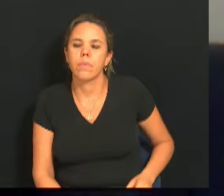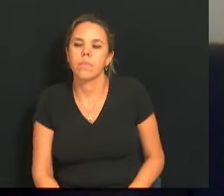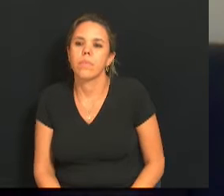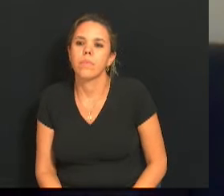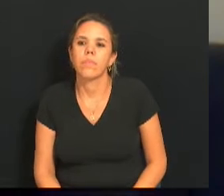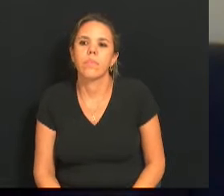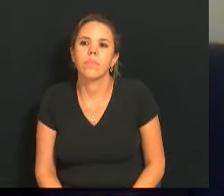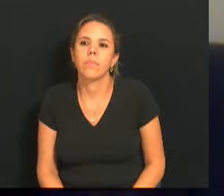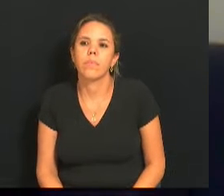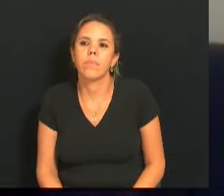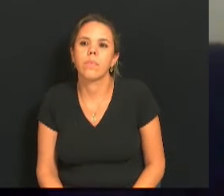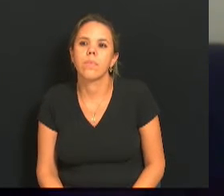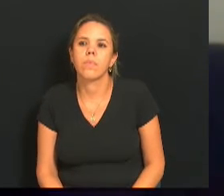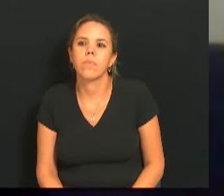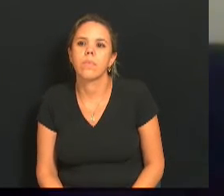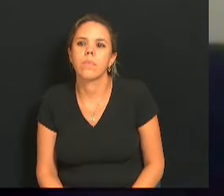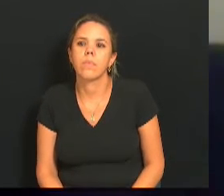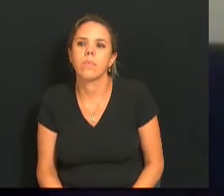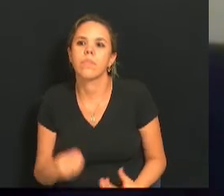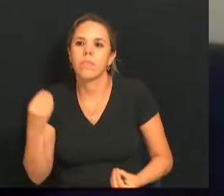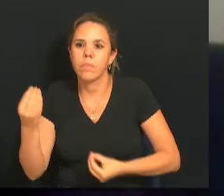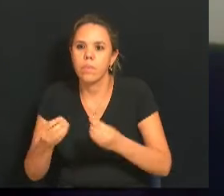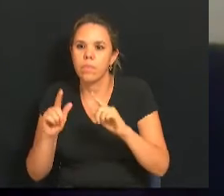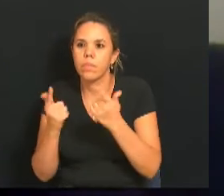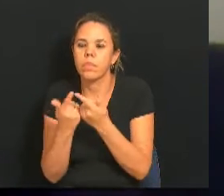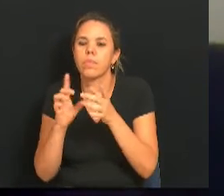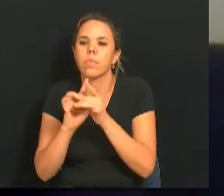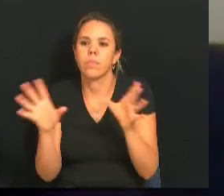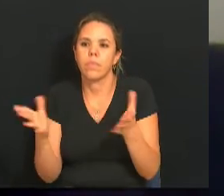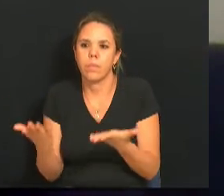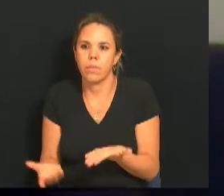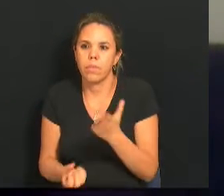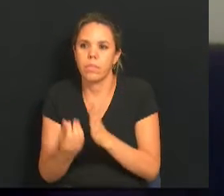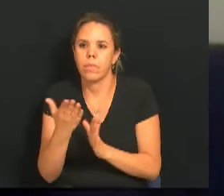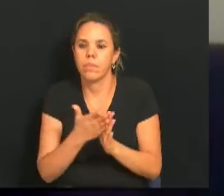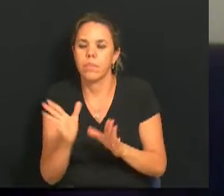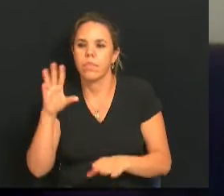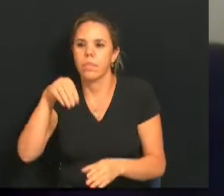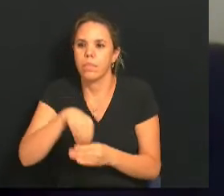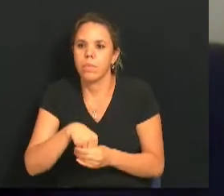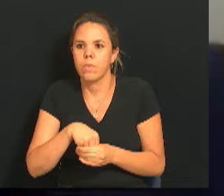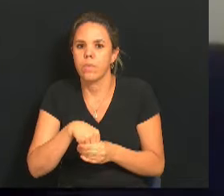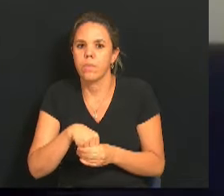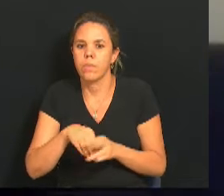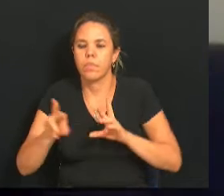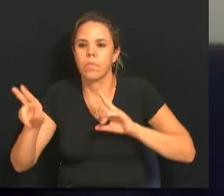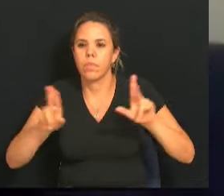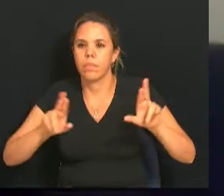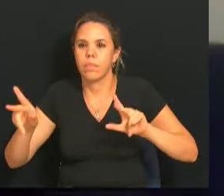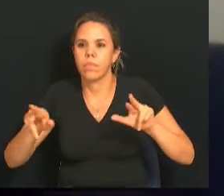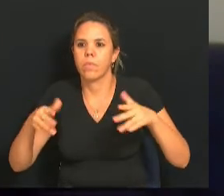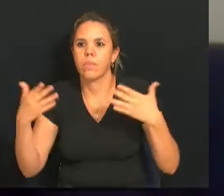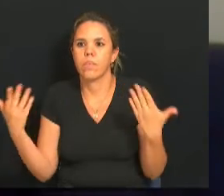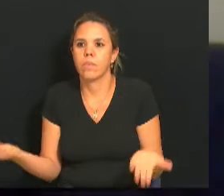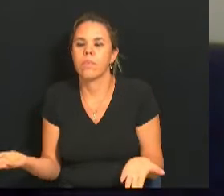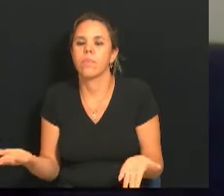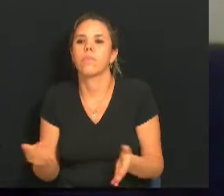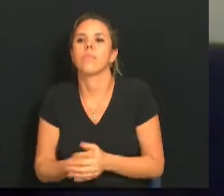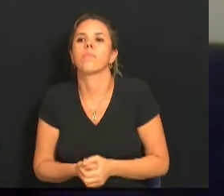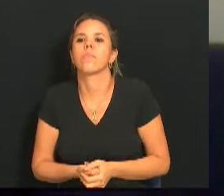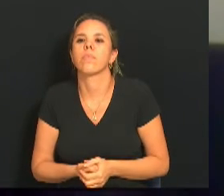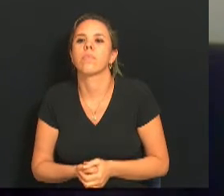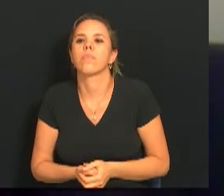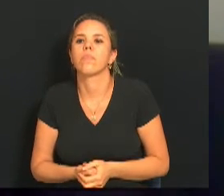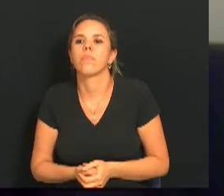indicadores de como a gestão democrática está acontecendo dentro das diferentes instâncias da